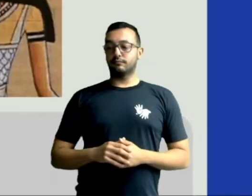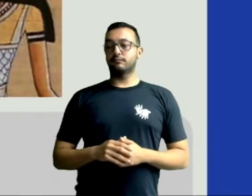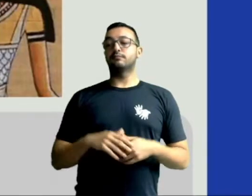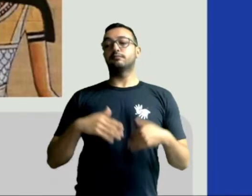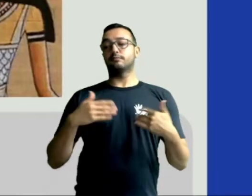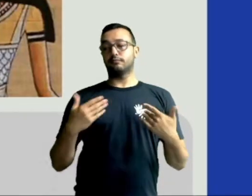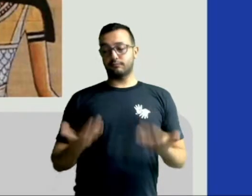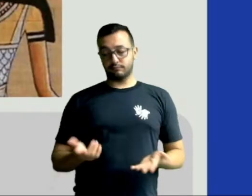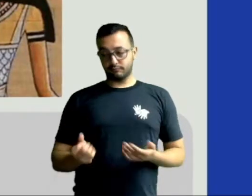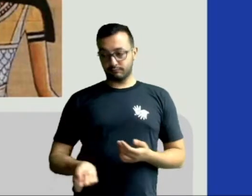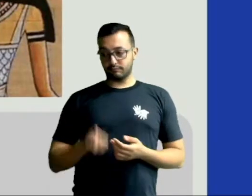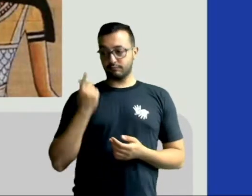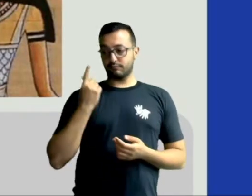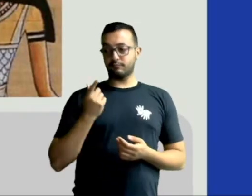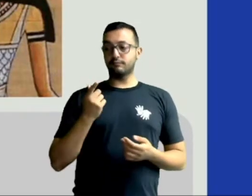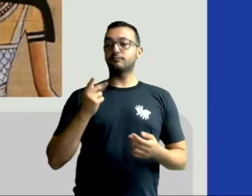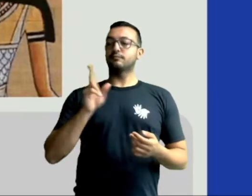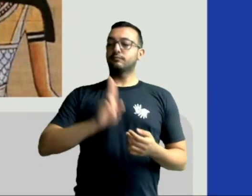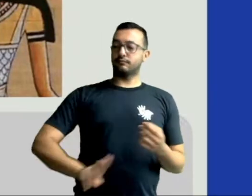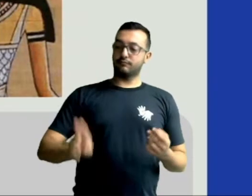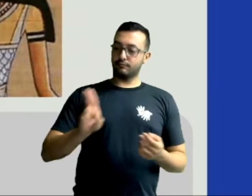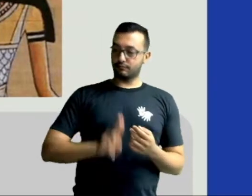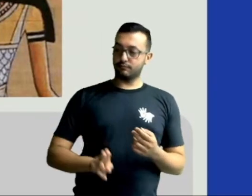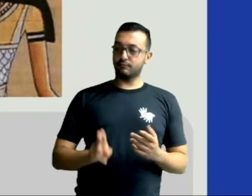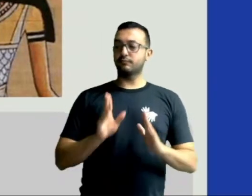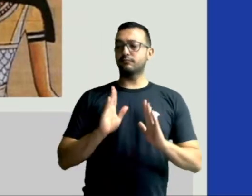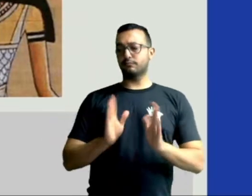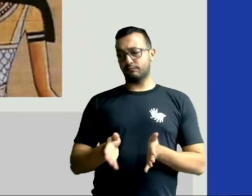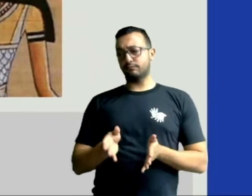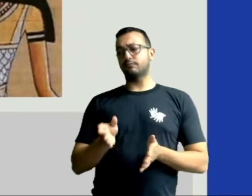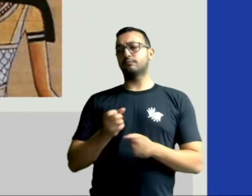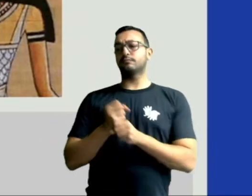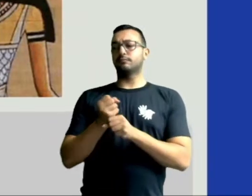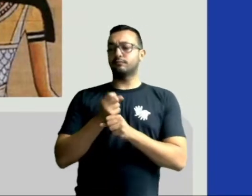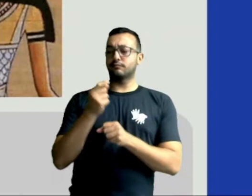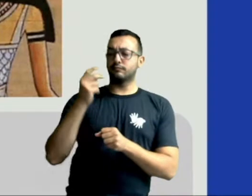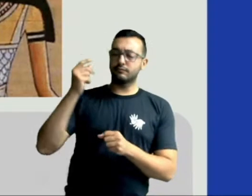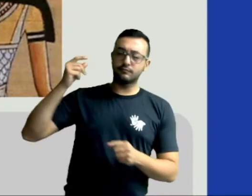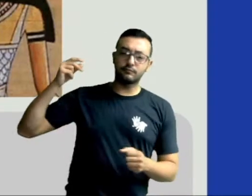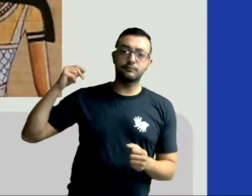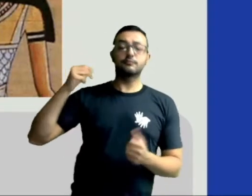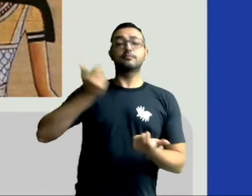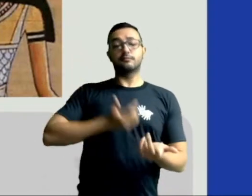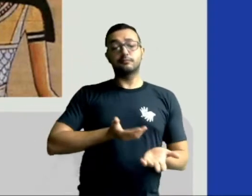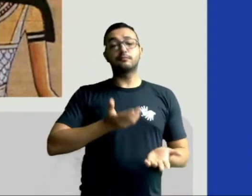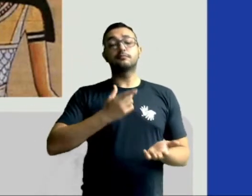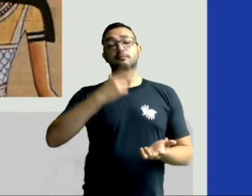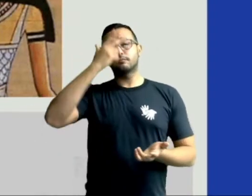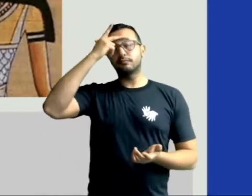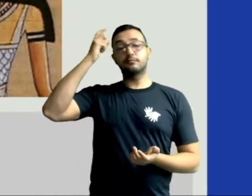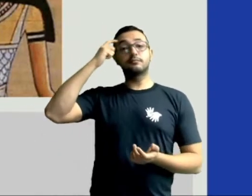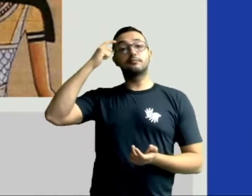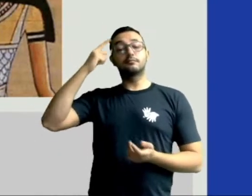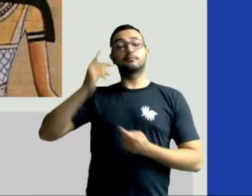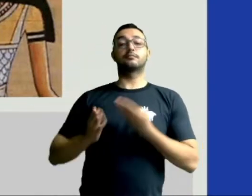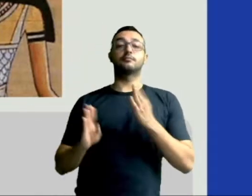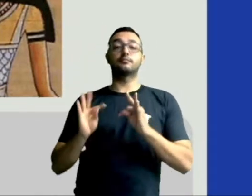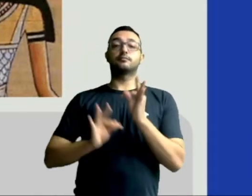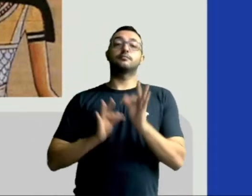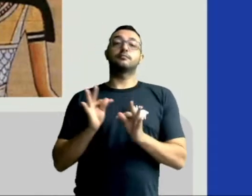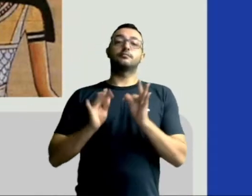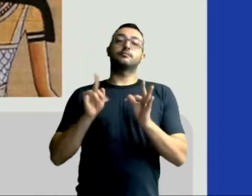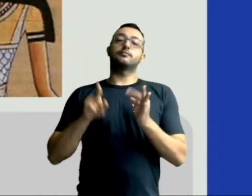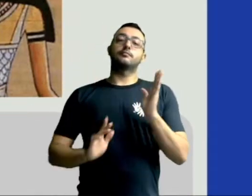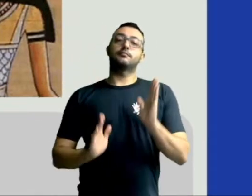Por incrível que pareça, ela já é utilizada há muito tempo. Por vezes as pessoas pensam que a biotecnologia é